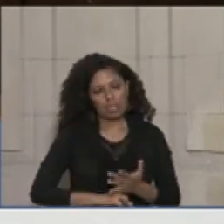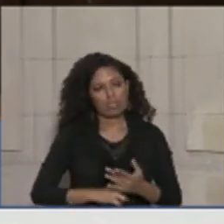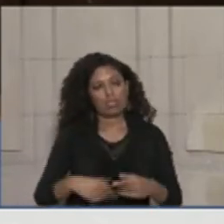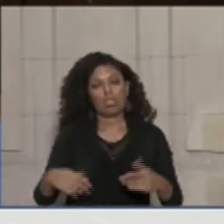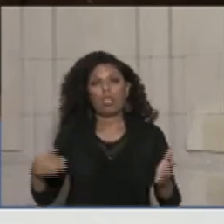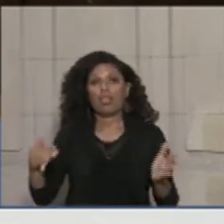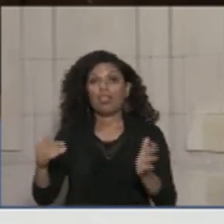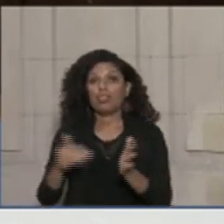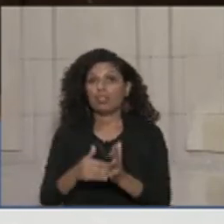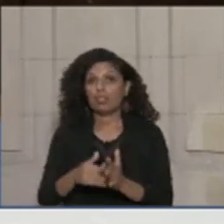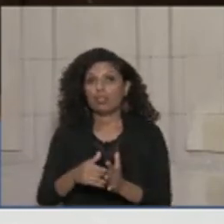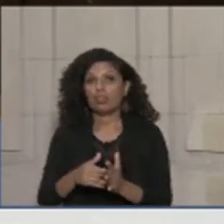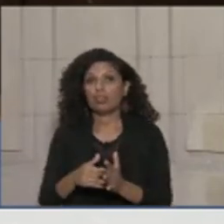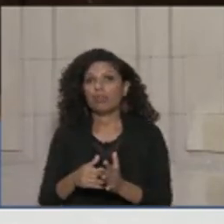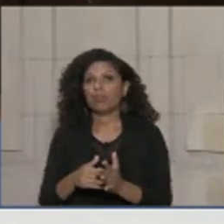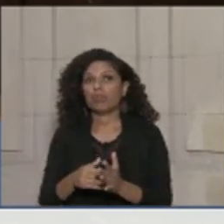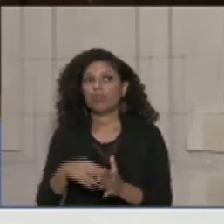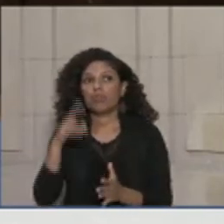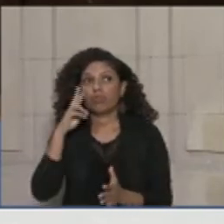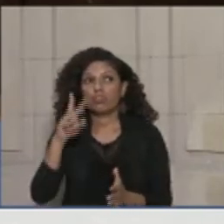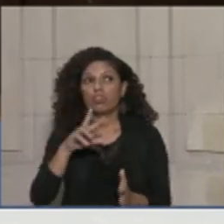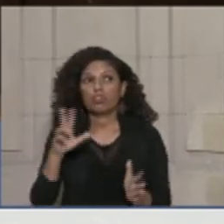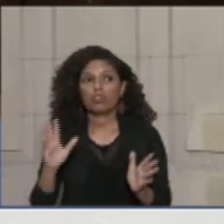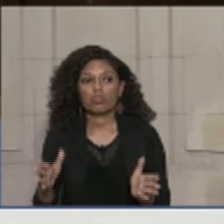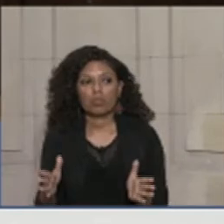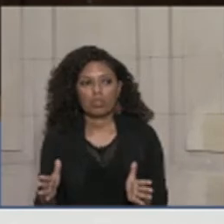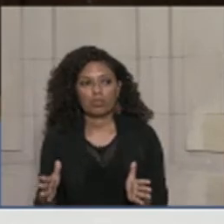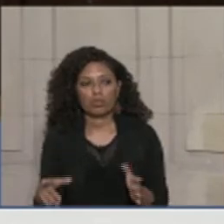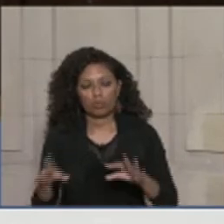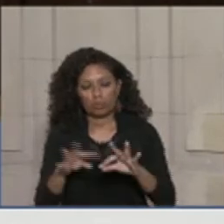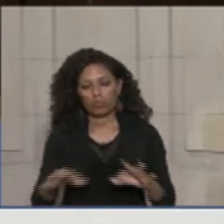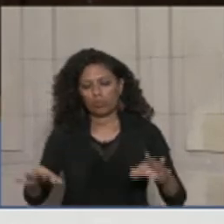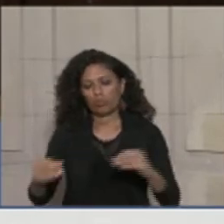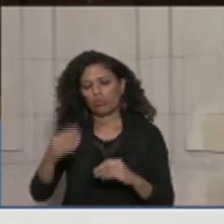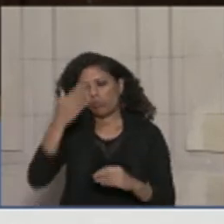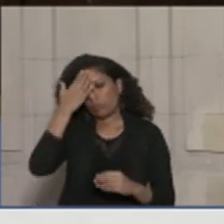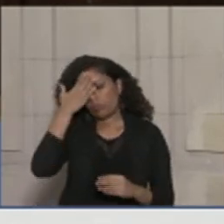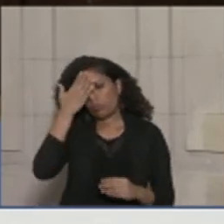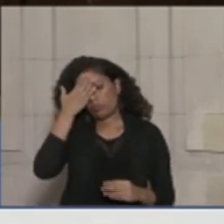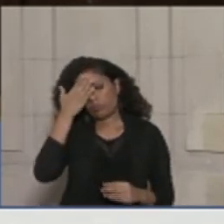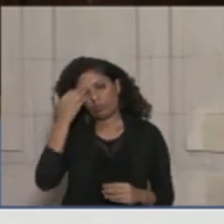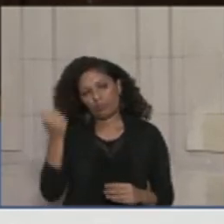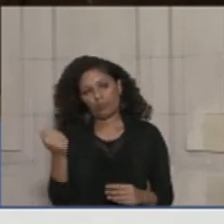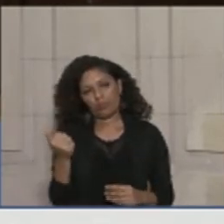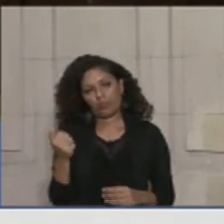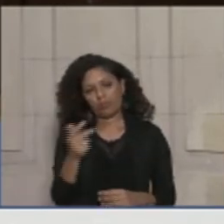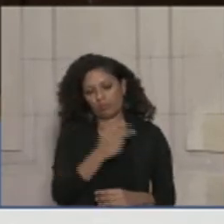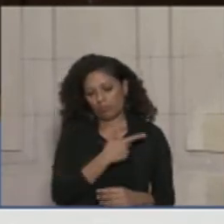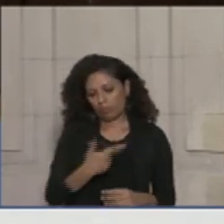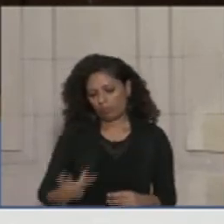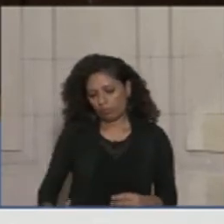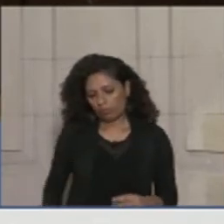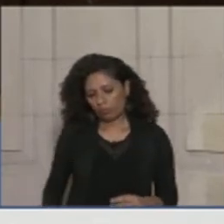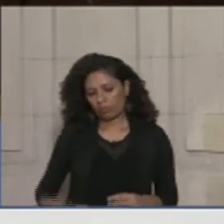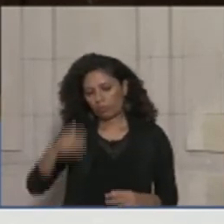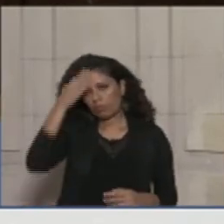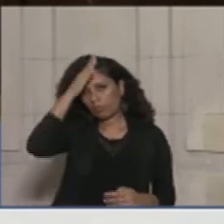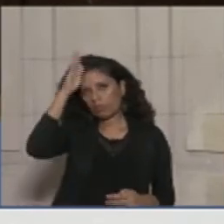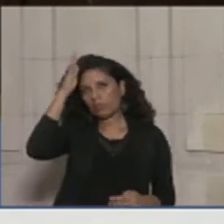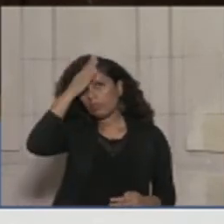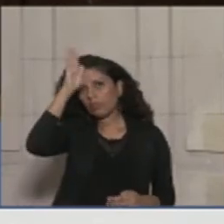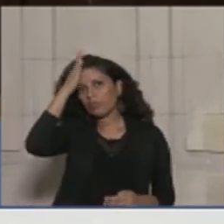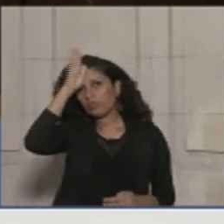até presenciais. Todos nós sabemos que o nosso presidente da República, Jair